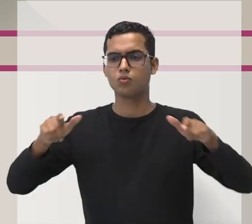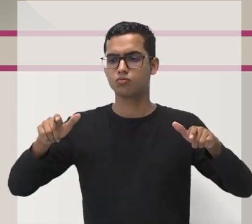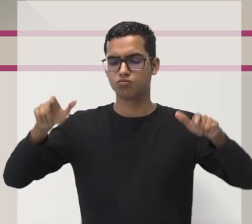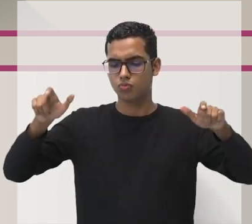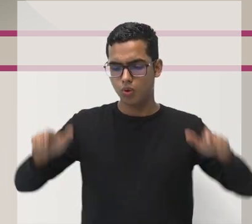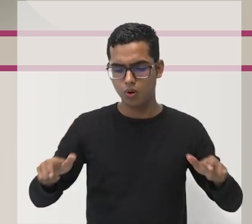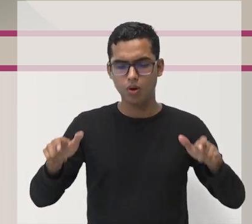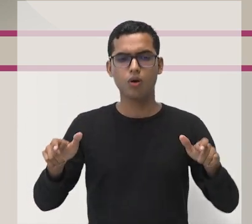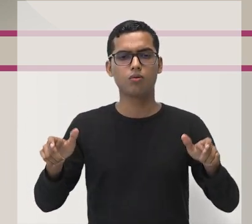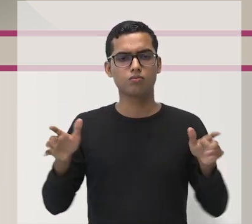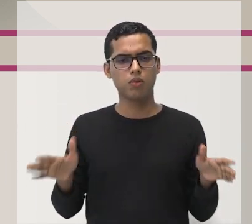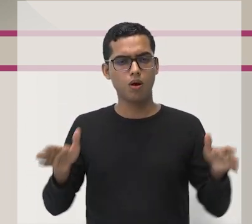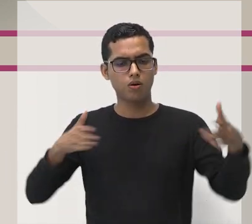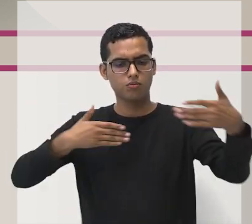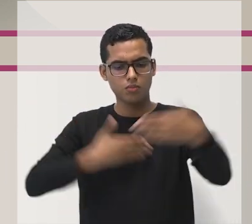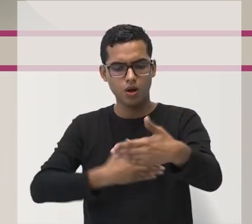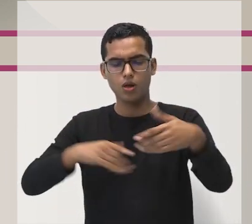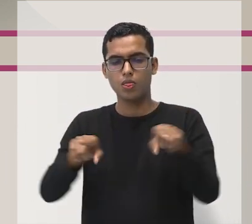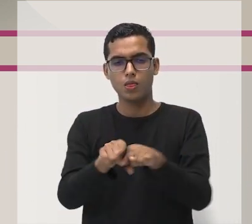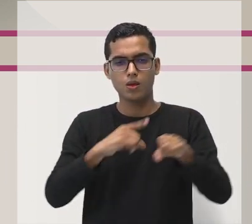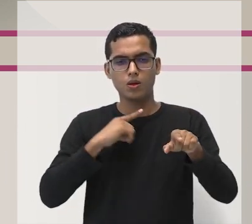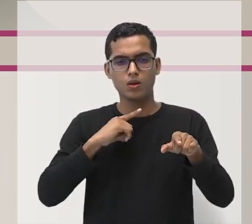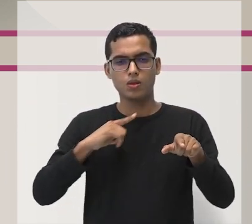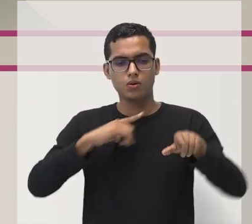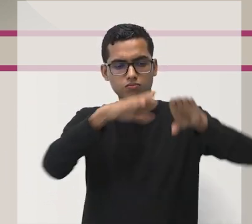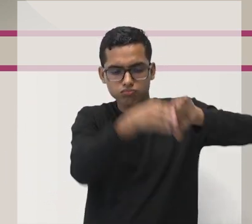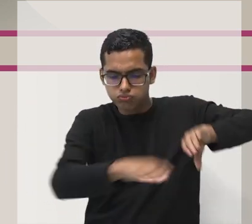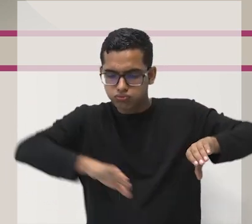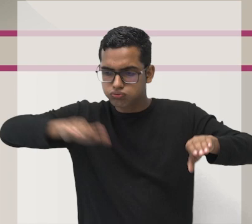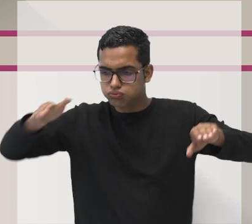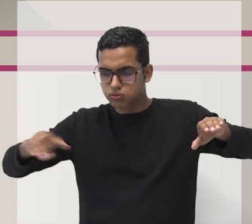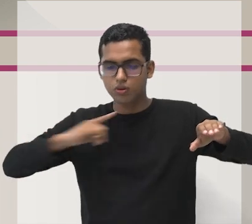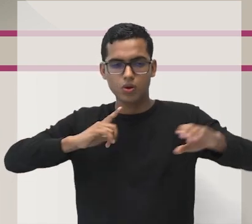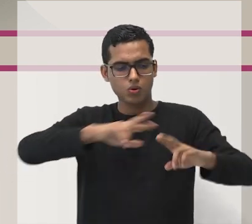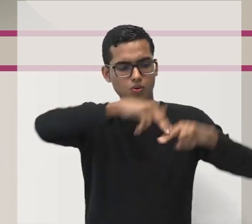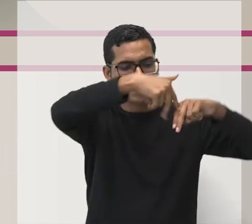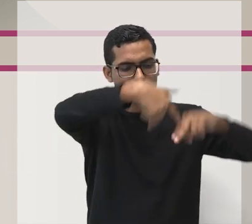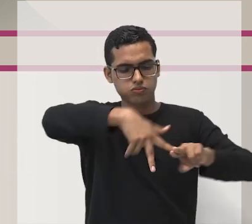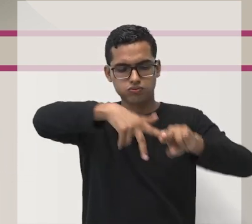fechados sobre uma pequena prancha com 4 rodas. O